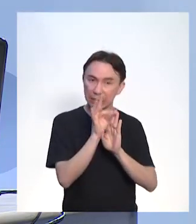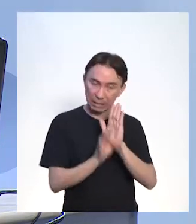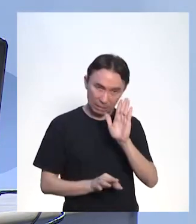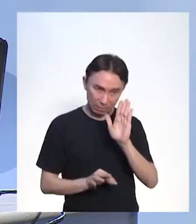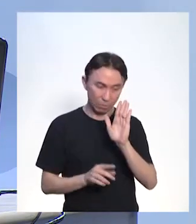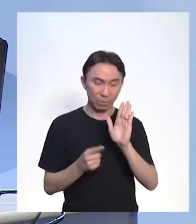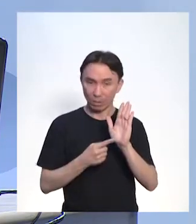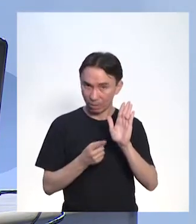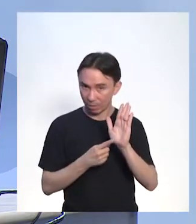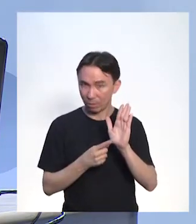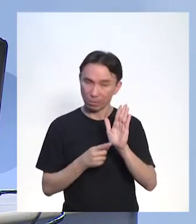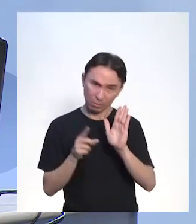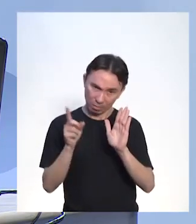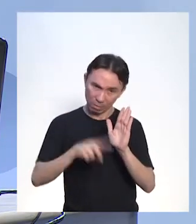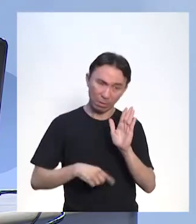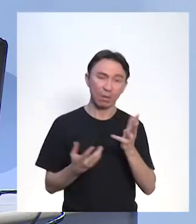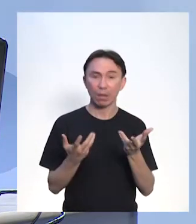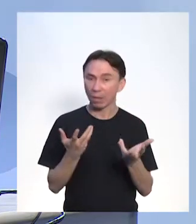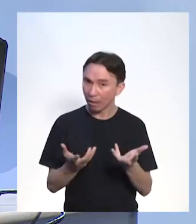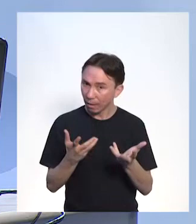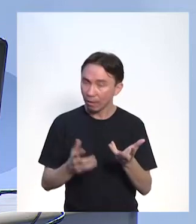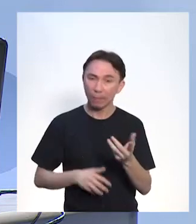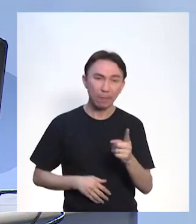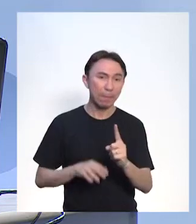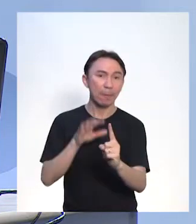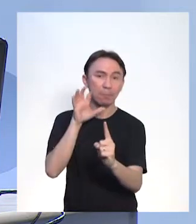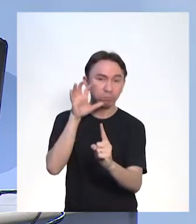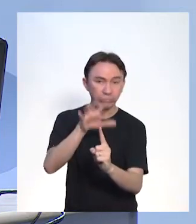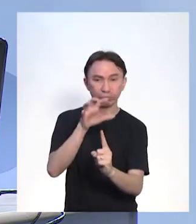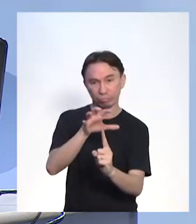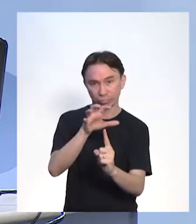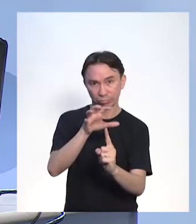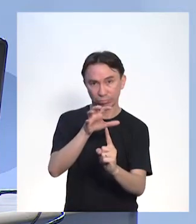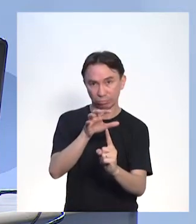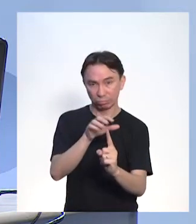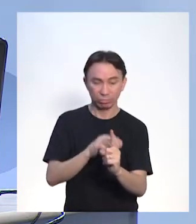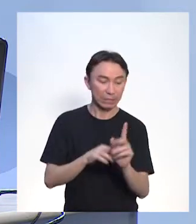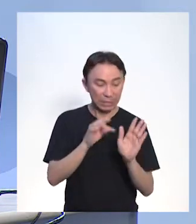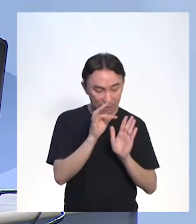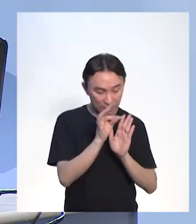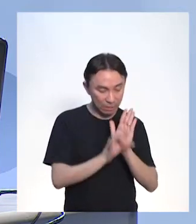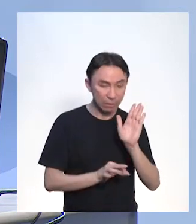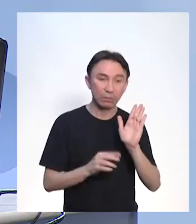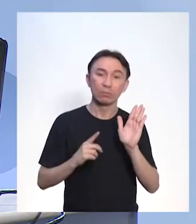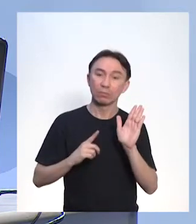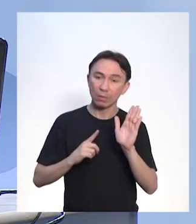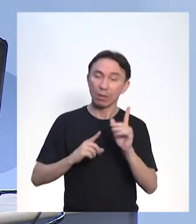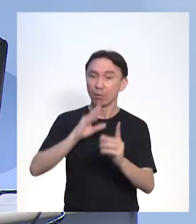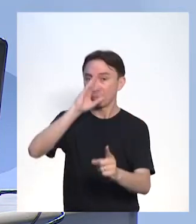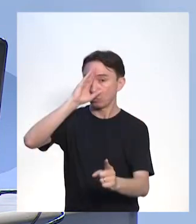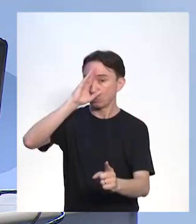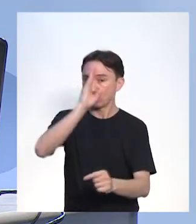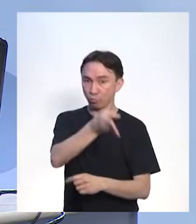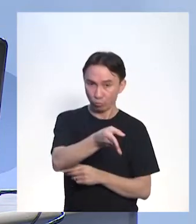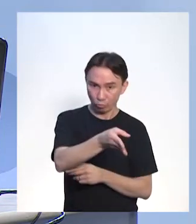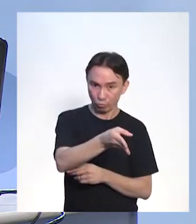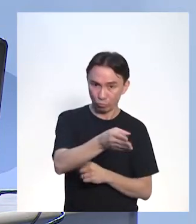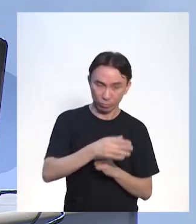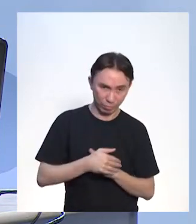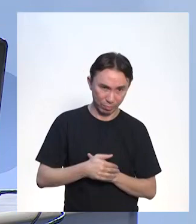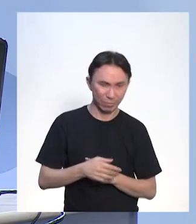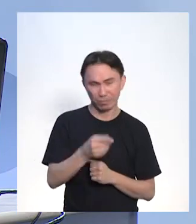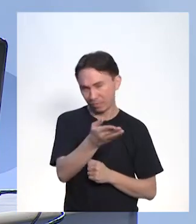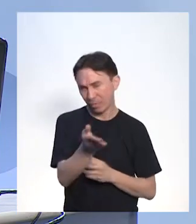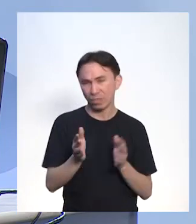uma ideia, então todo texto tem um objetivo, certo? Então, a gente vai trabalhar isso, vocês provavelmente já estão vendo isso nas aulas